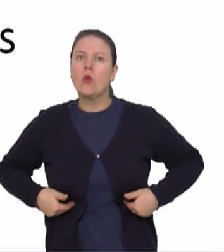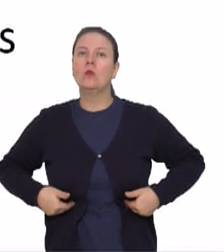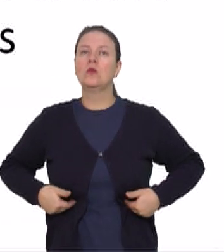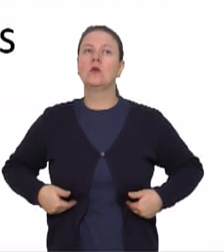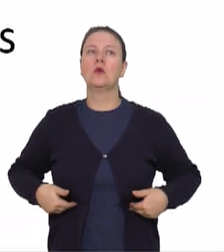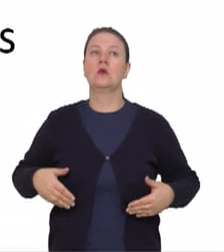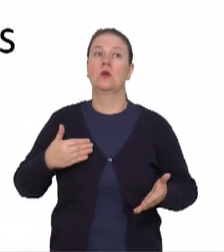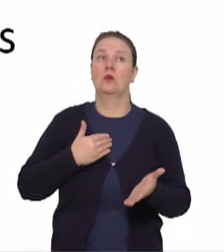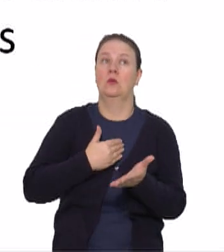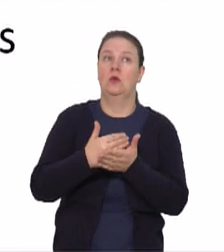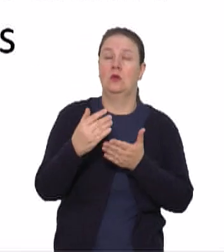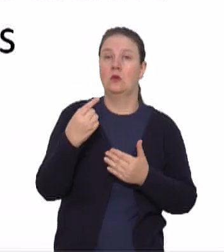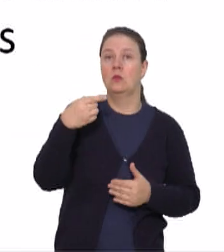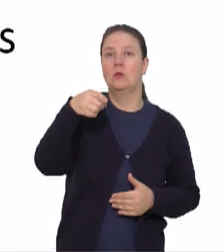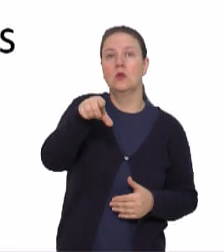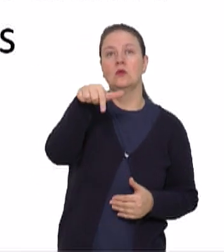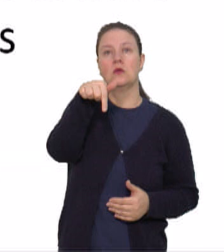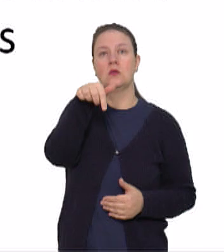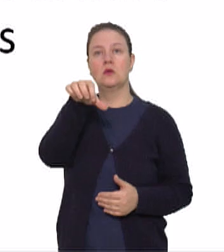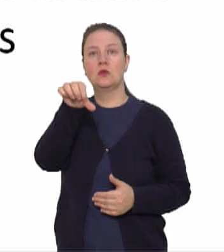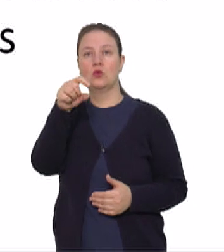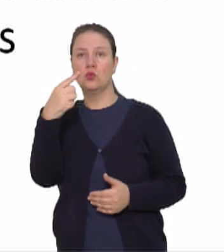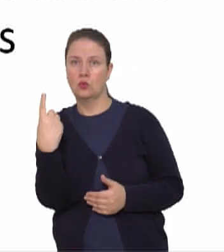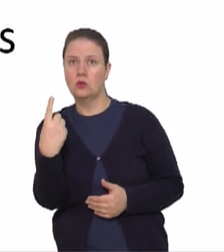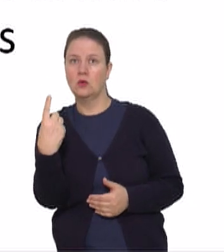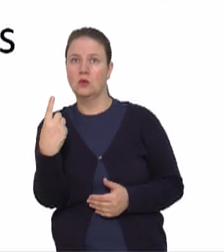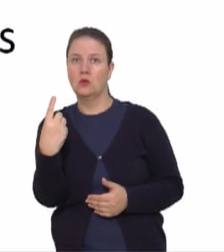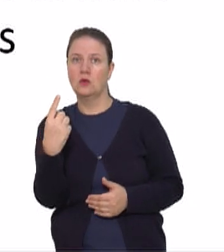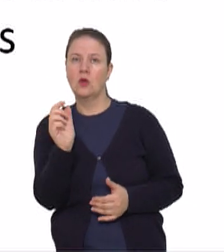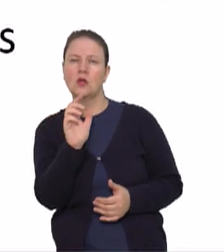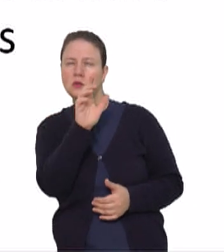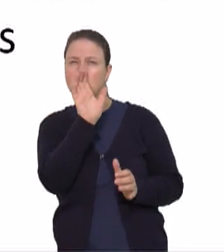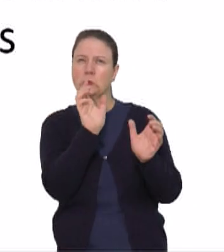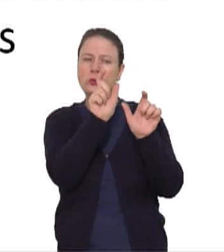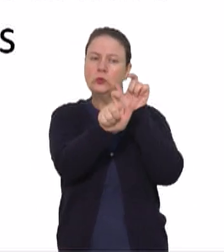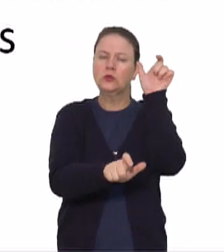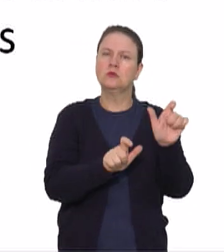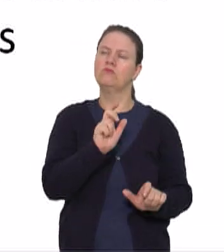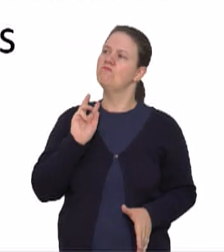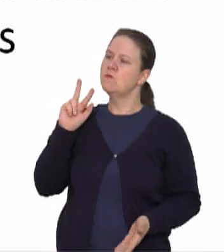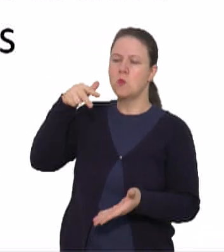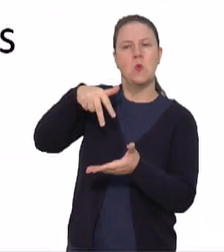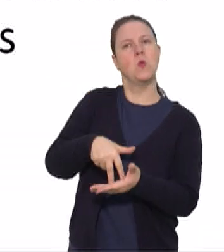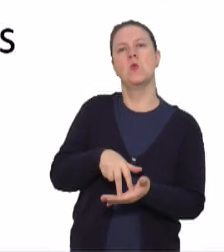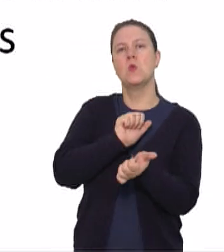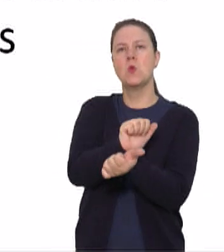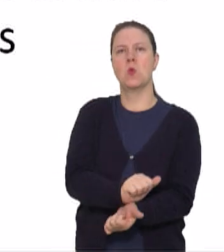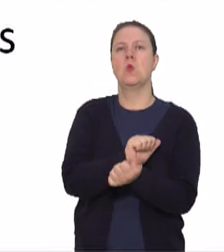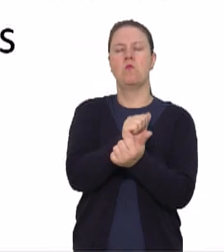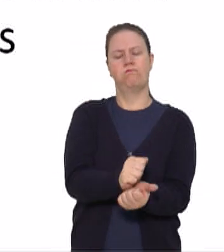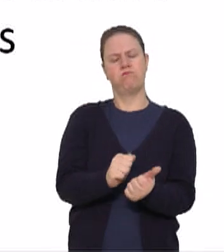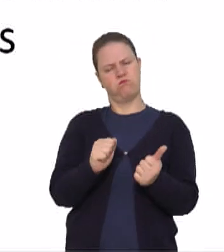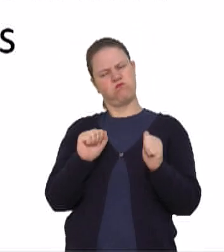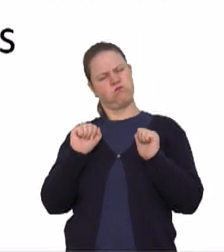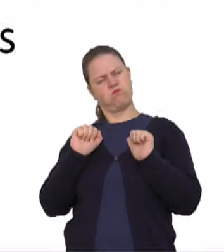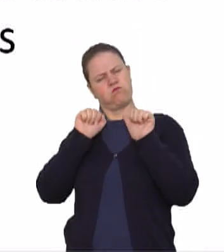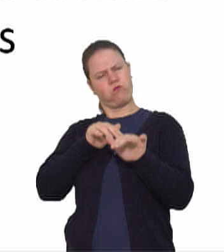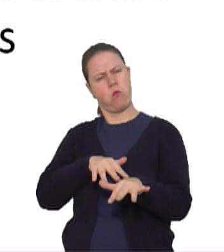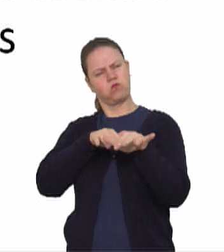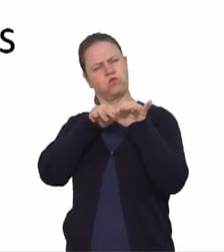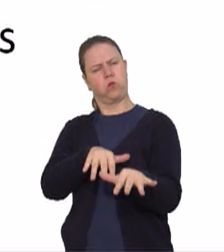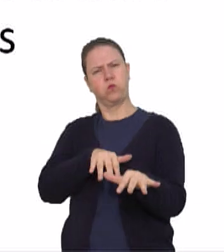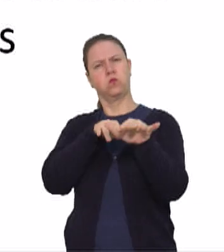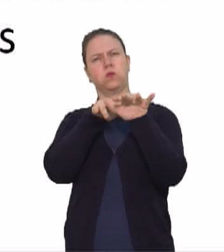1791 os trabalhadores dos canaviais do norte de São Domingos promoveram um levante escravo de grandes proporções,